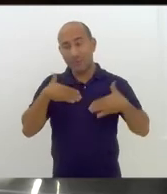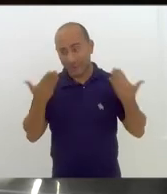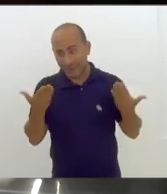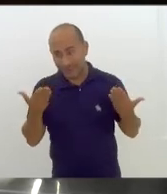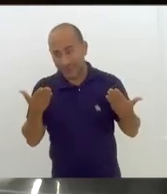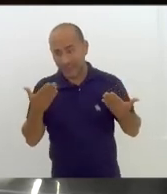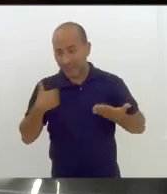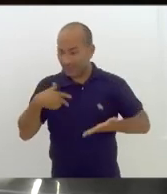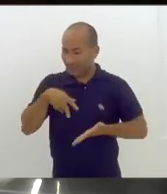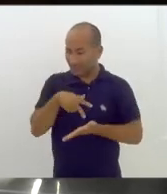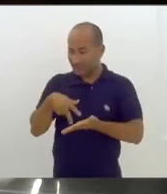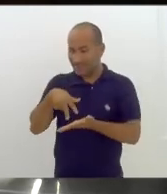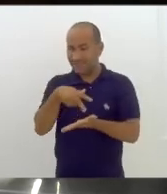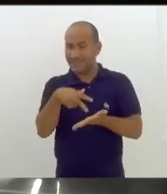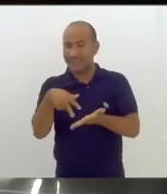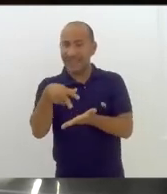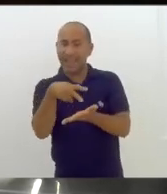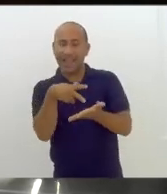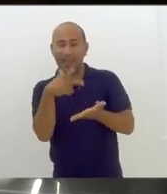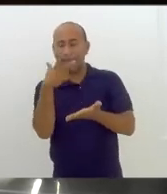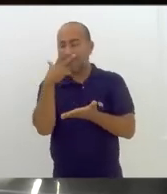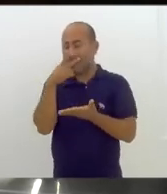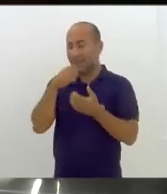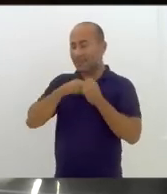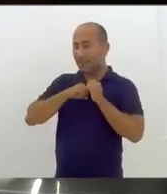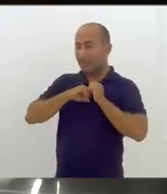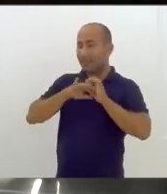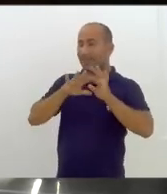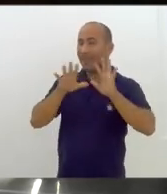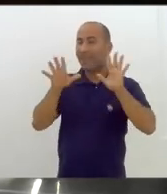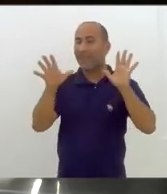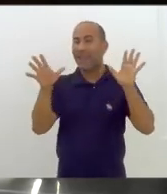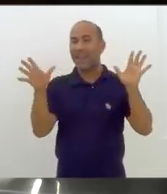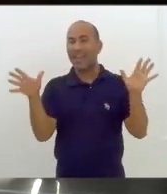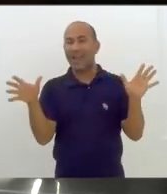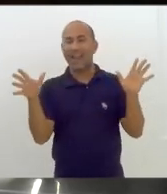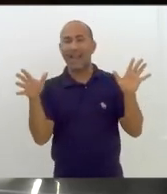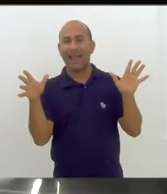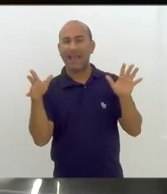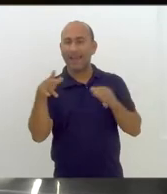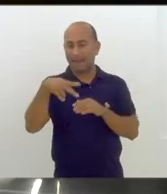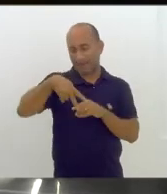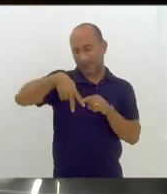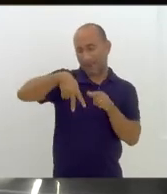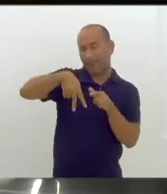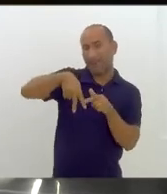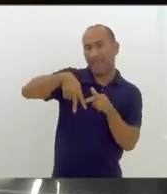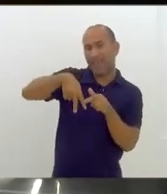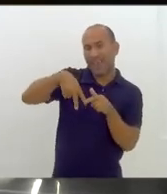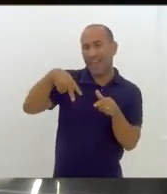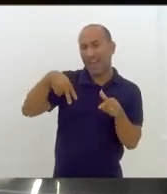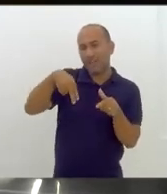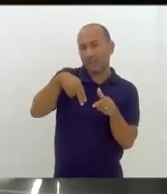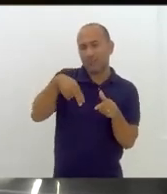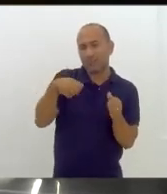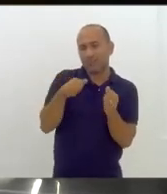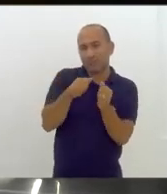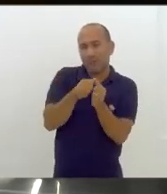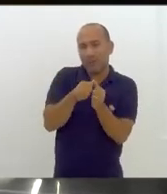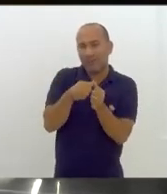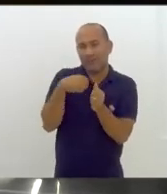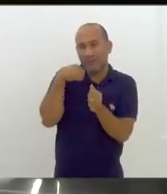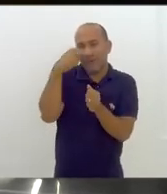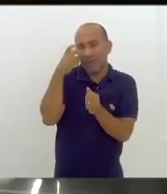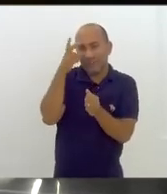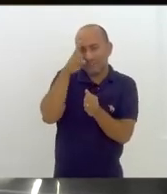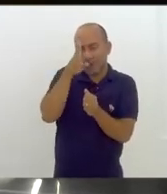eu dançar como se tivesse diamantes? Onde minhas coxas se encontram, das tocas da vergonha da história, eu me